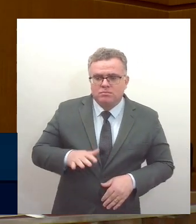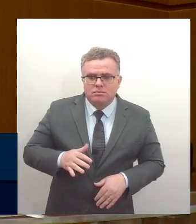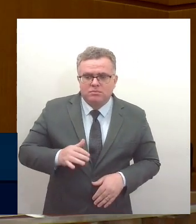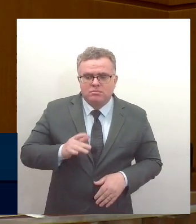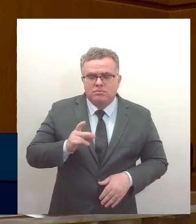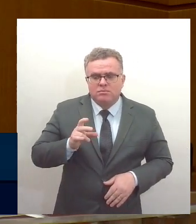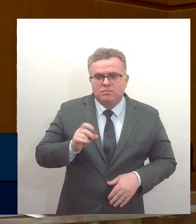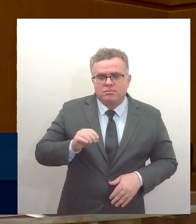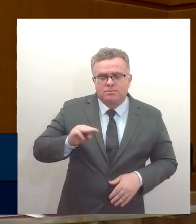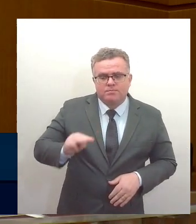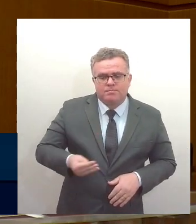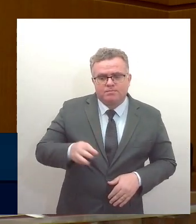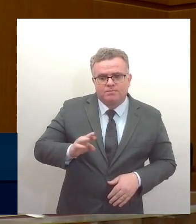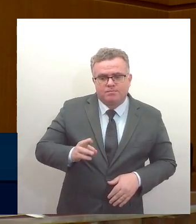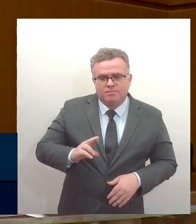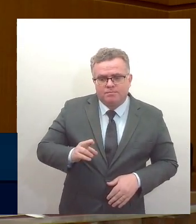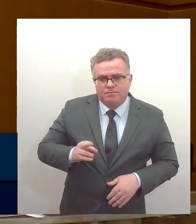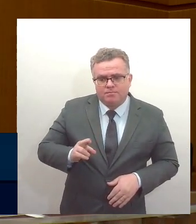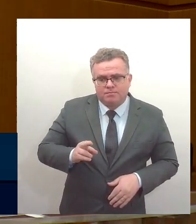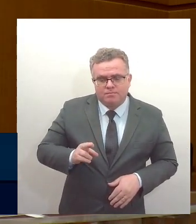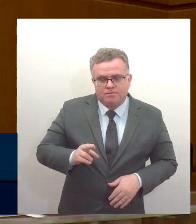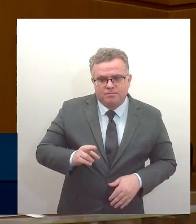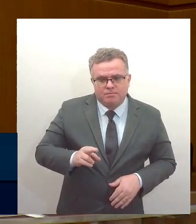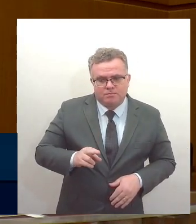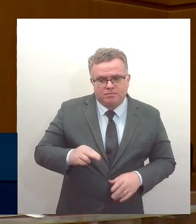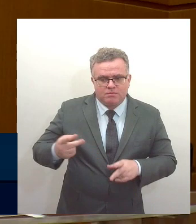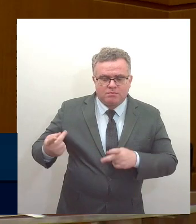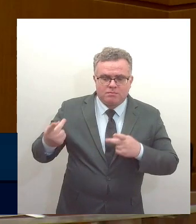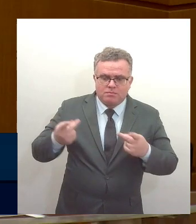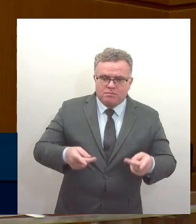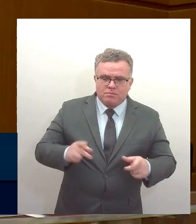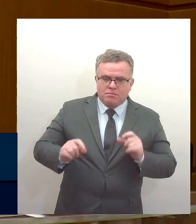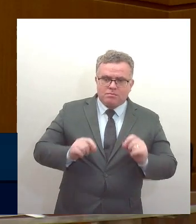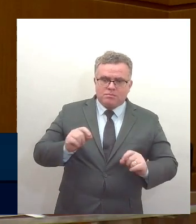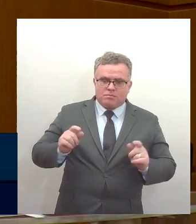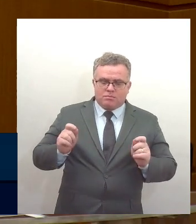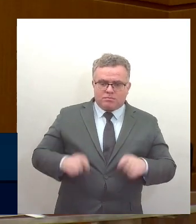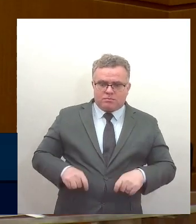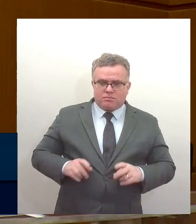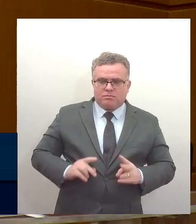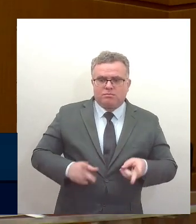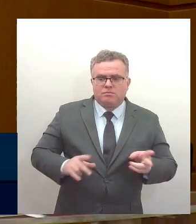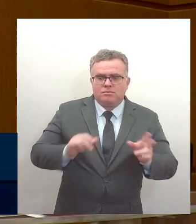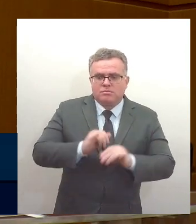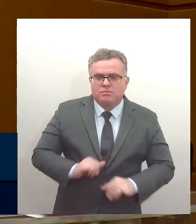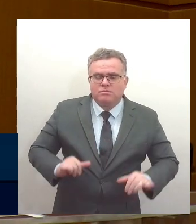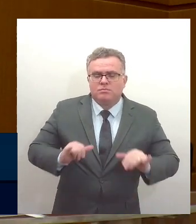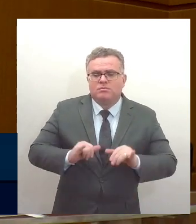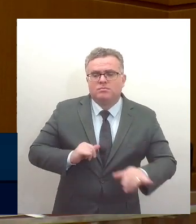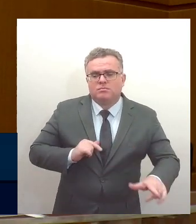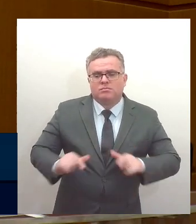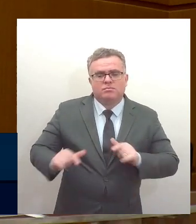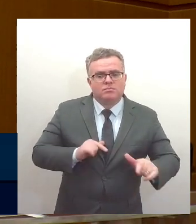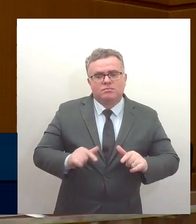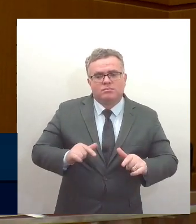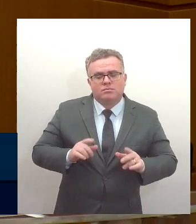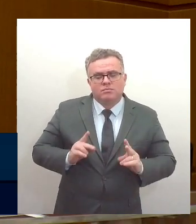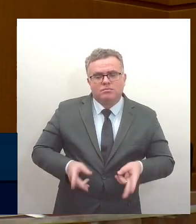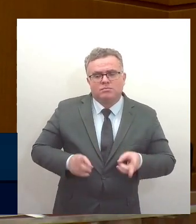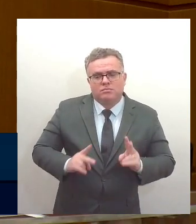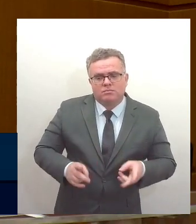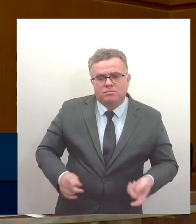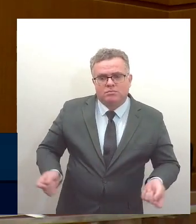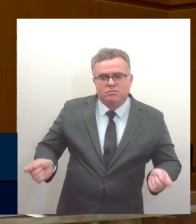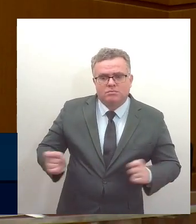a visita, inclusive, foi ressaltada a atuação do governo do Estado na captação de novos negócios,